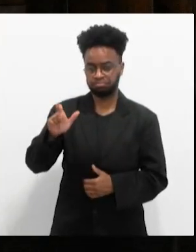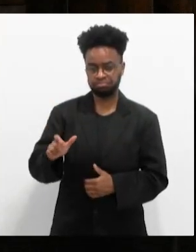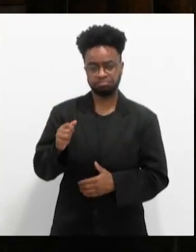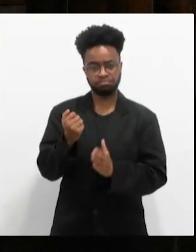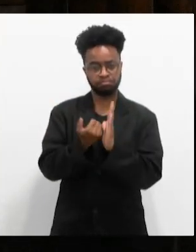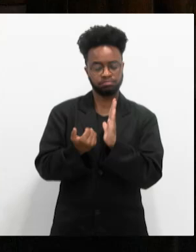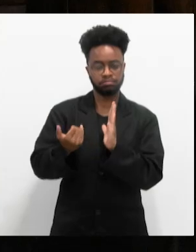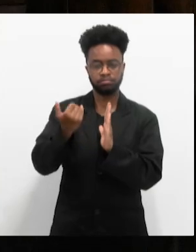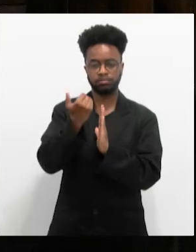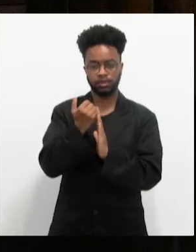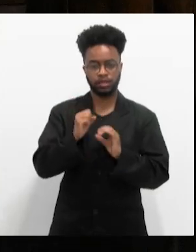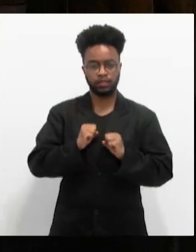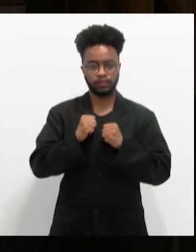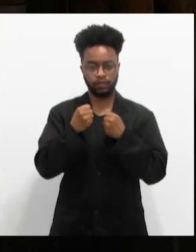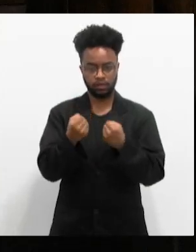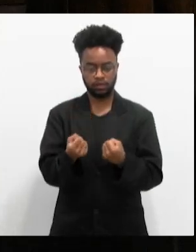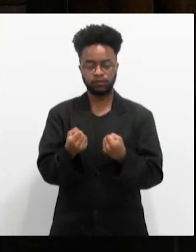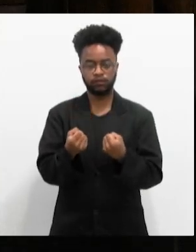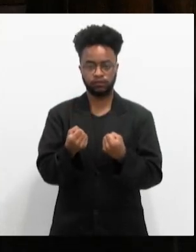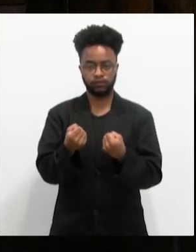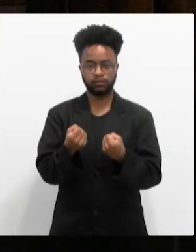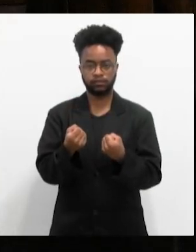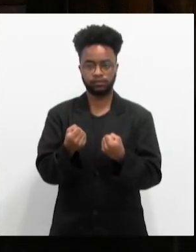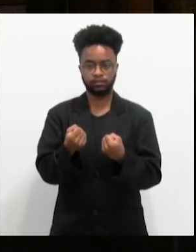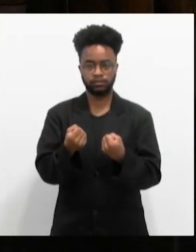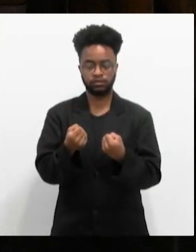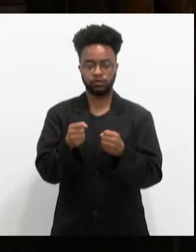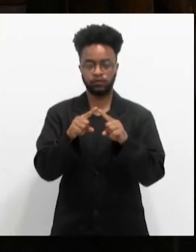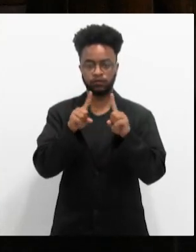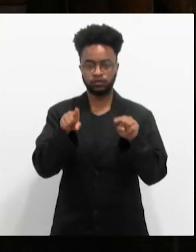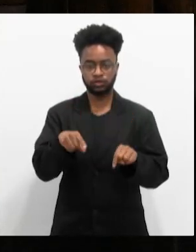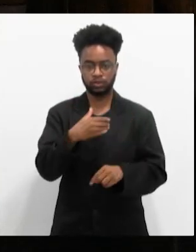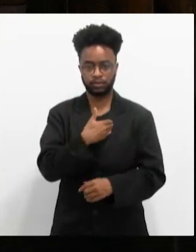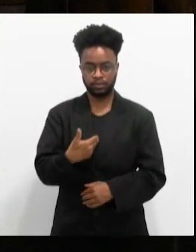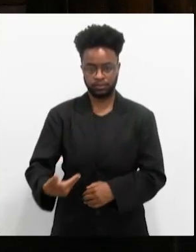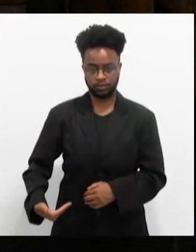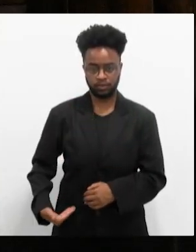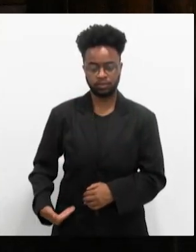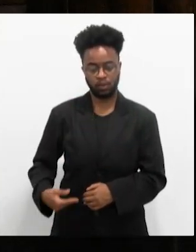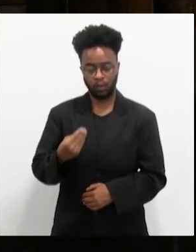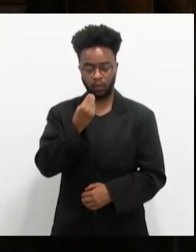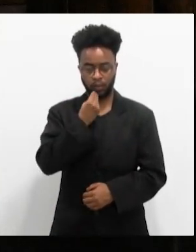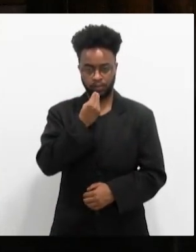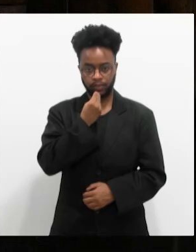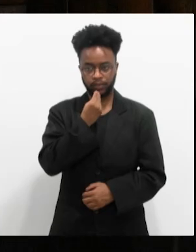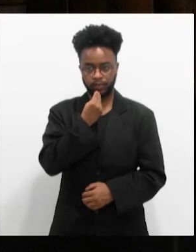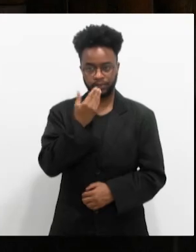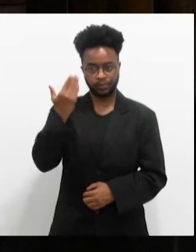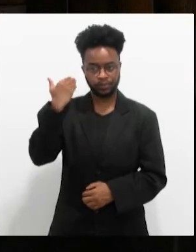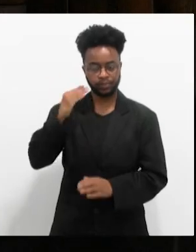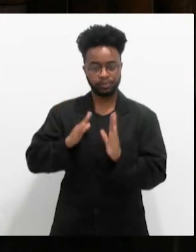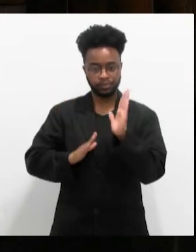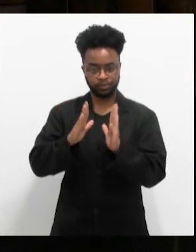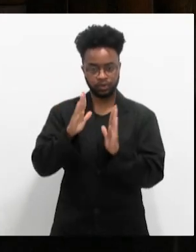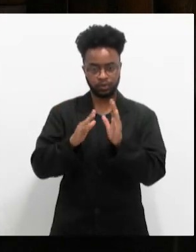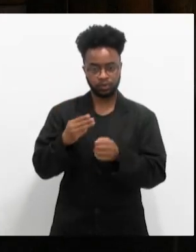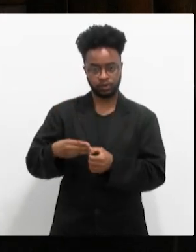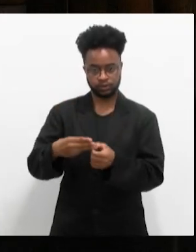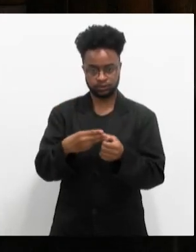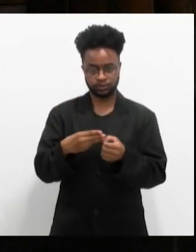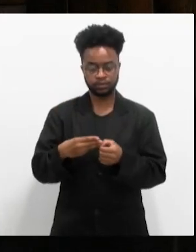ferrenho defensor do funcionário público, evidentemente, naquela época,